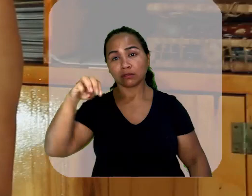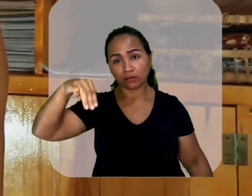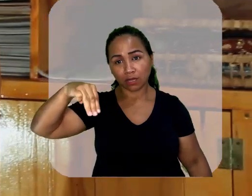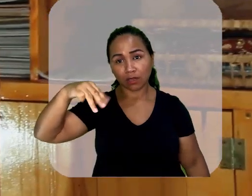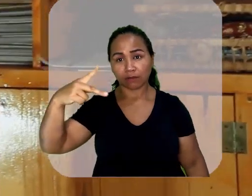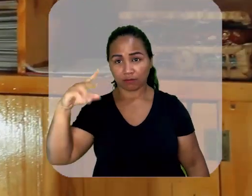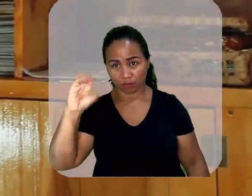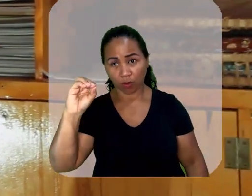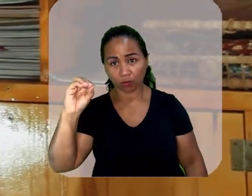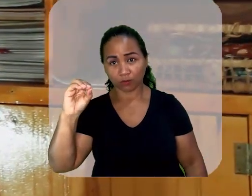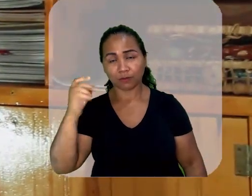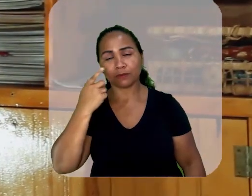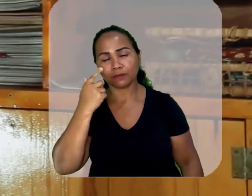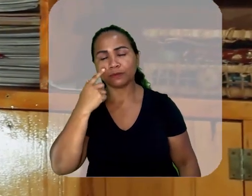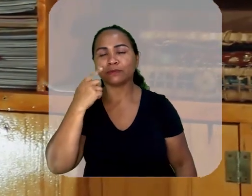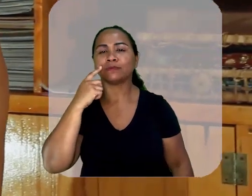cantiga.